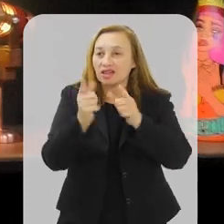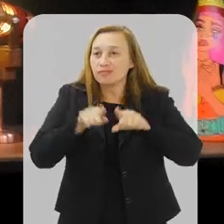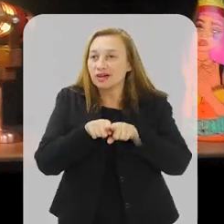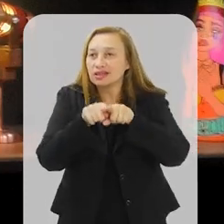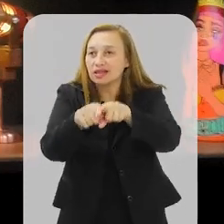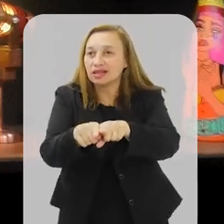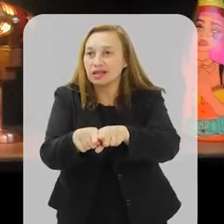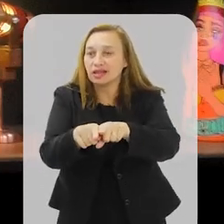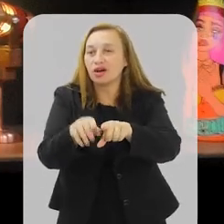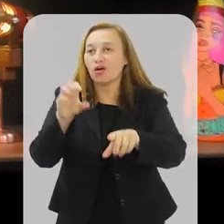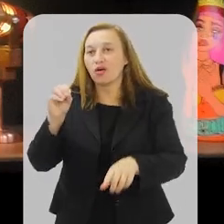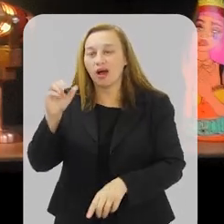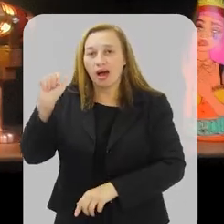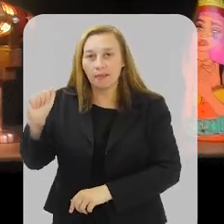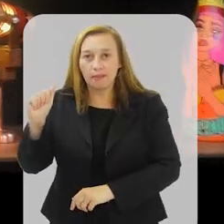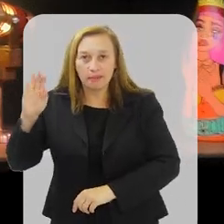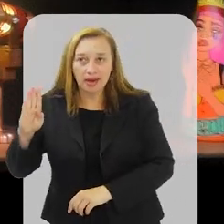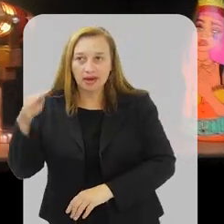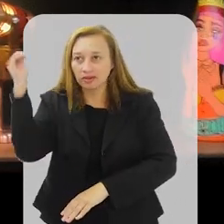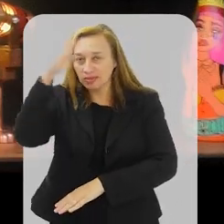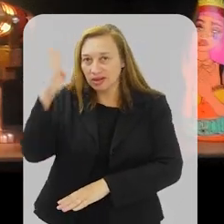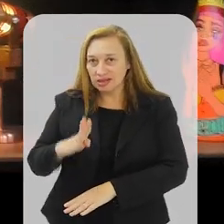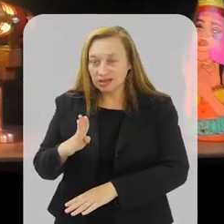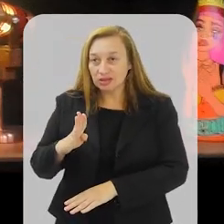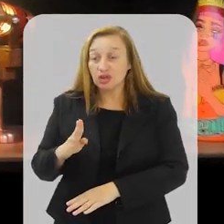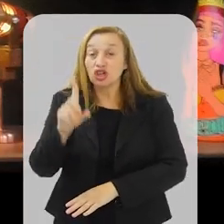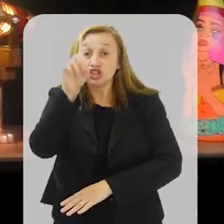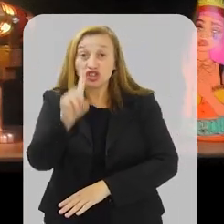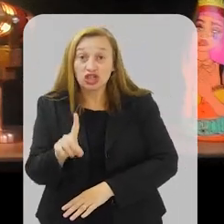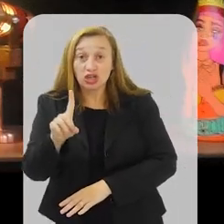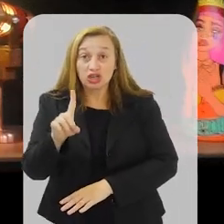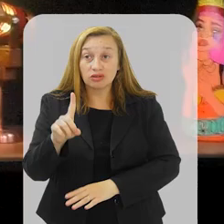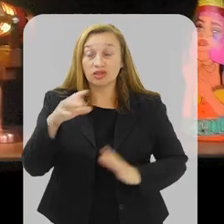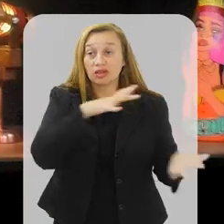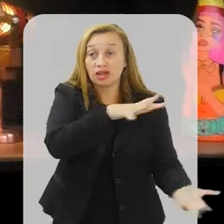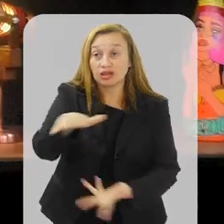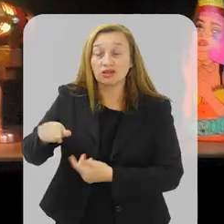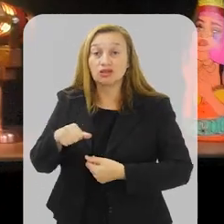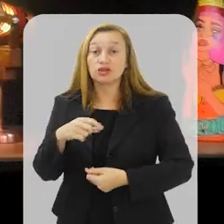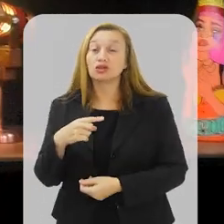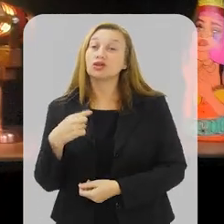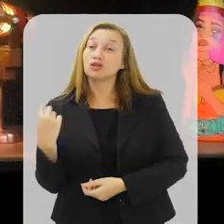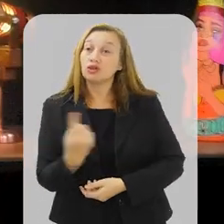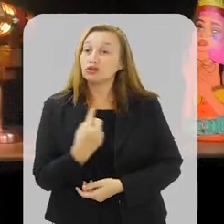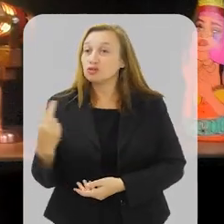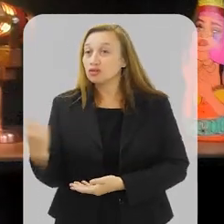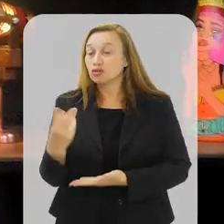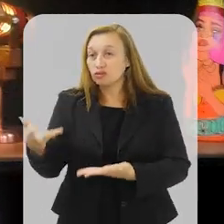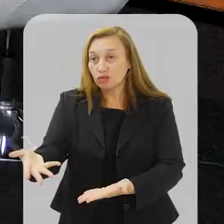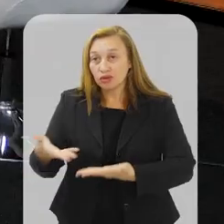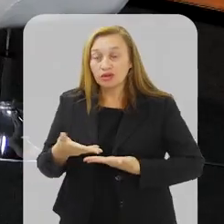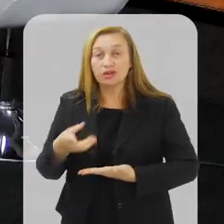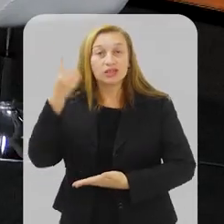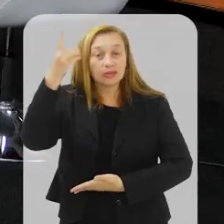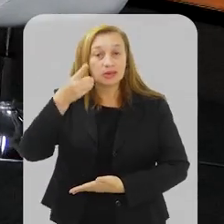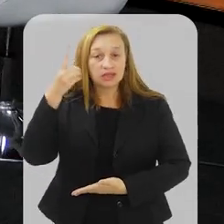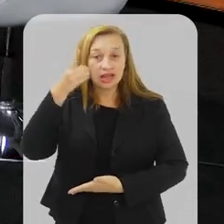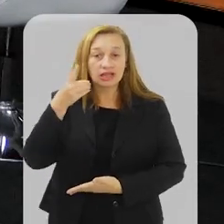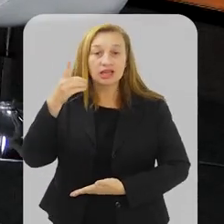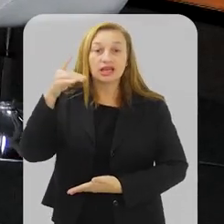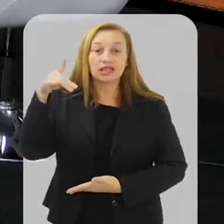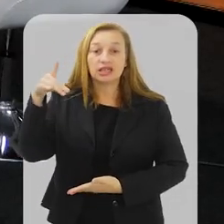eh da comissão de direito internacional estamos aqui com os nossos convidados o deputado Daniel